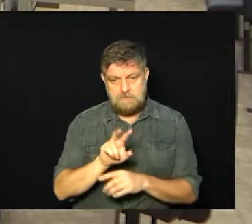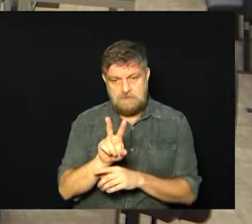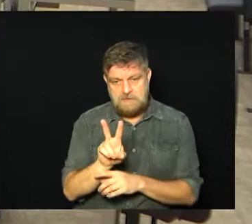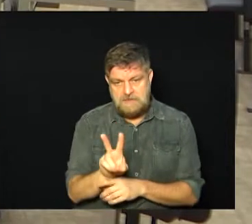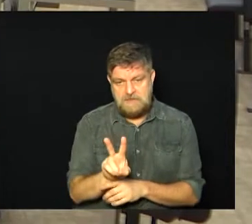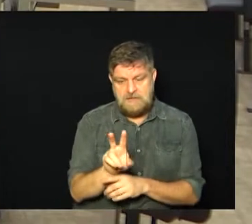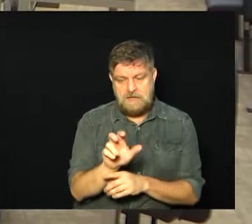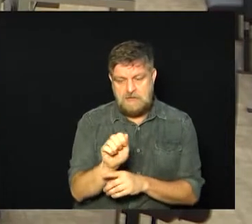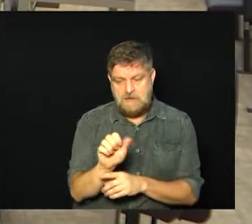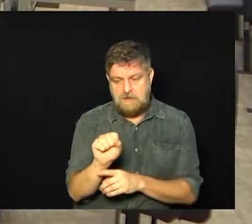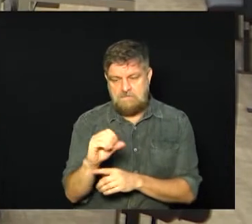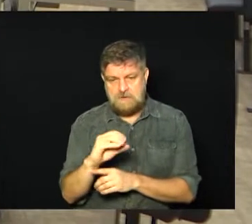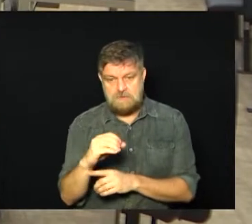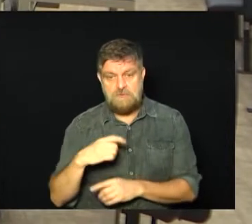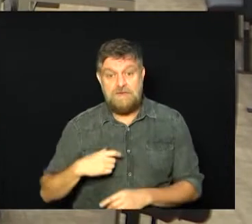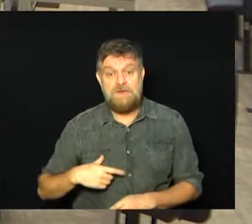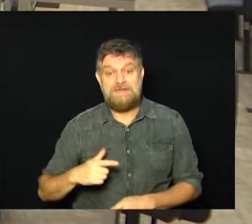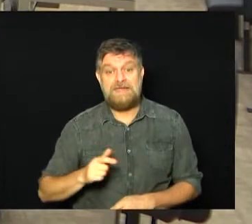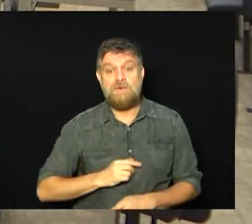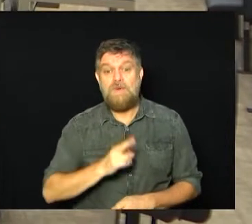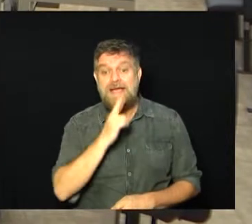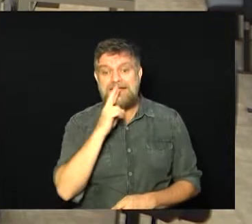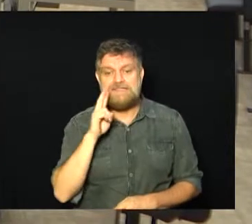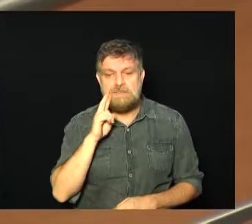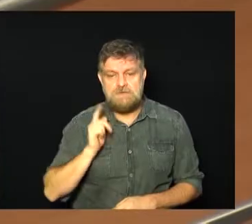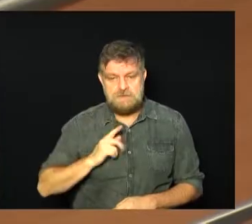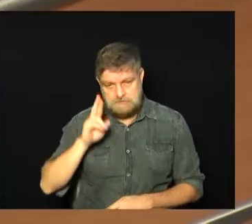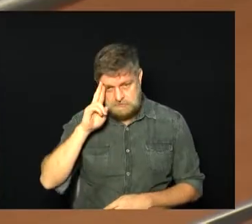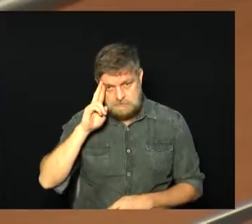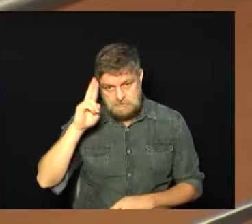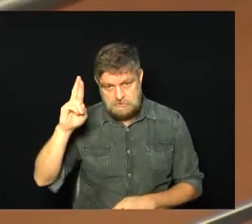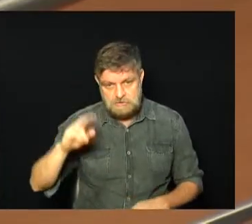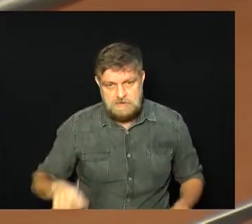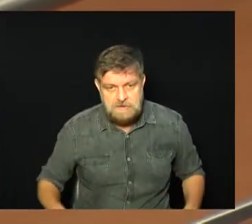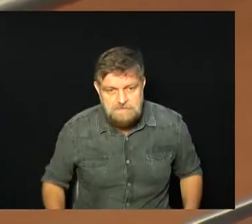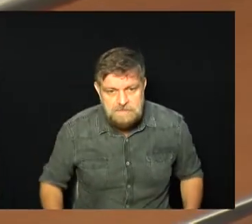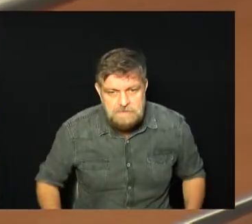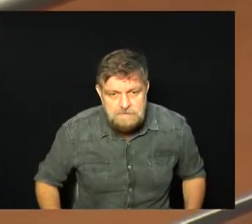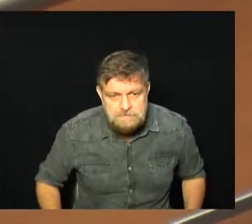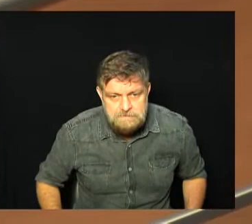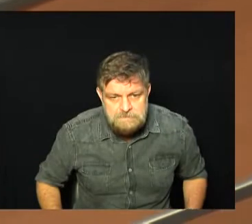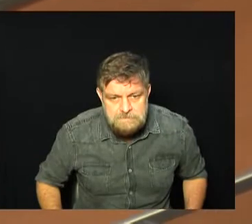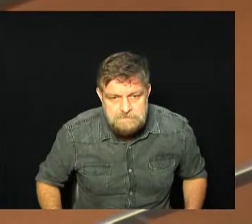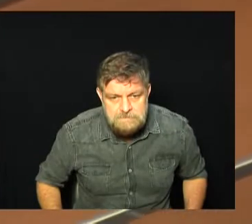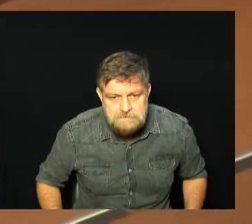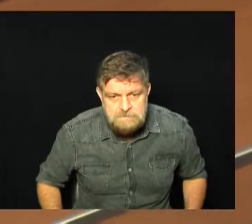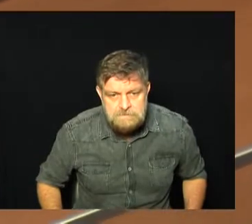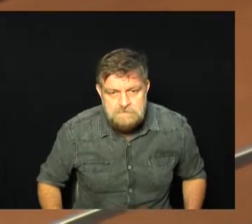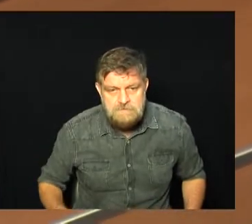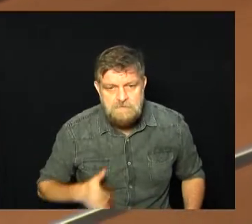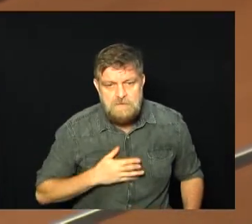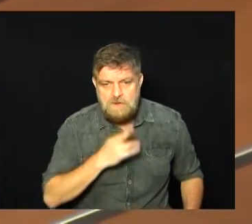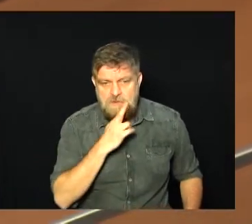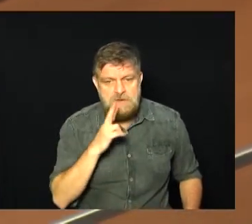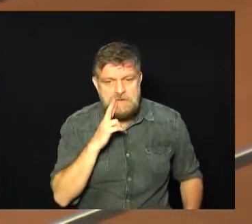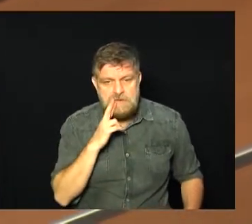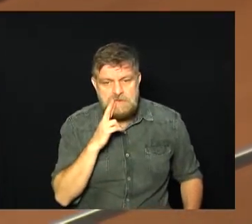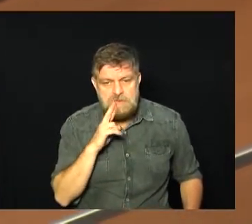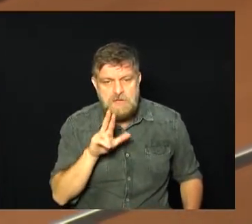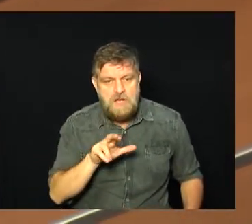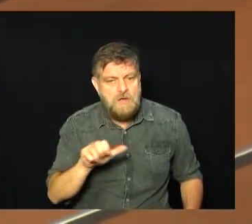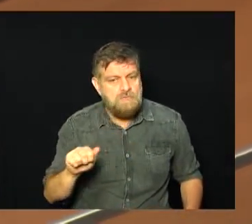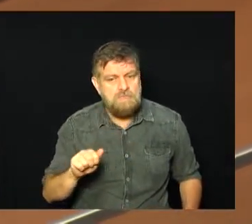sou proprietário do restaurante Cenário, onde o parque foi feito em frente. O restaurante nunca teve nada a ver com